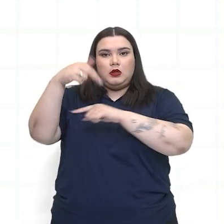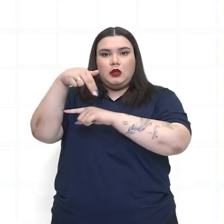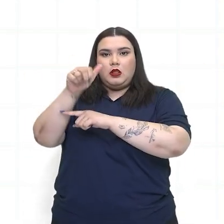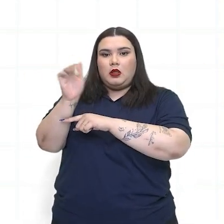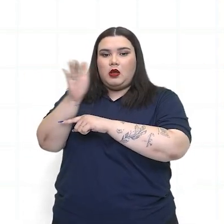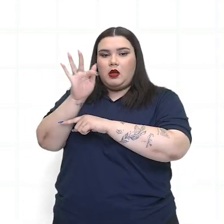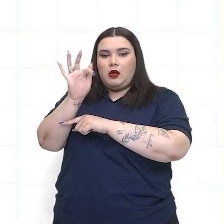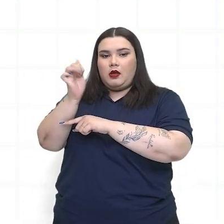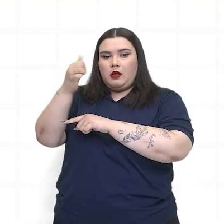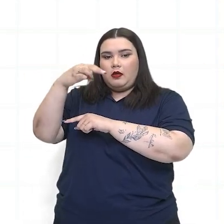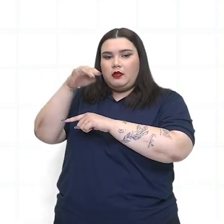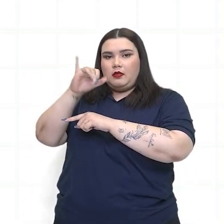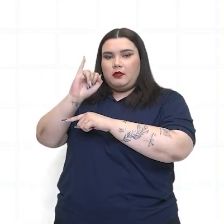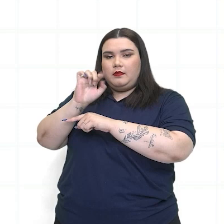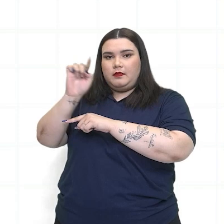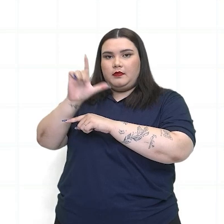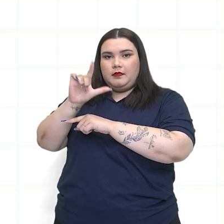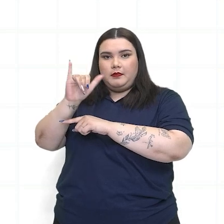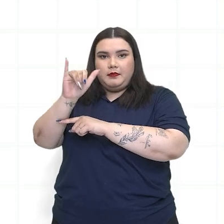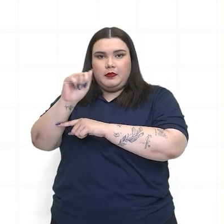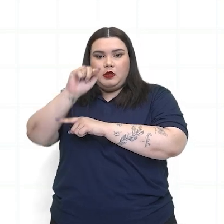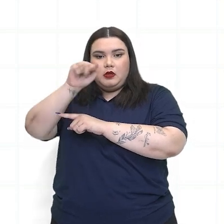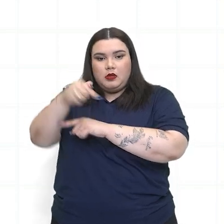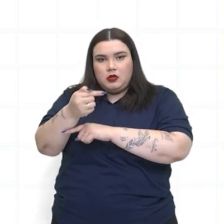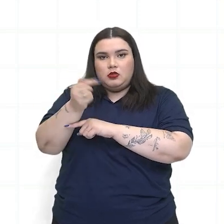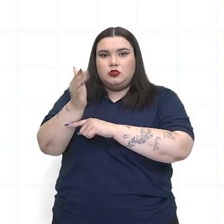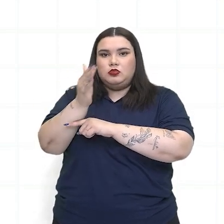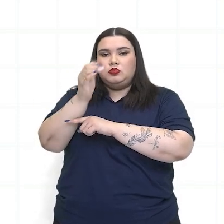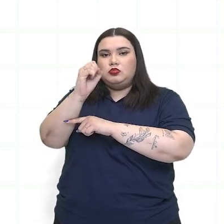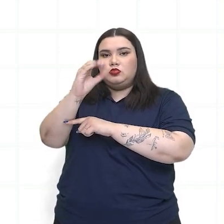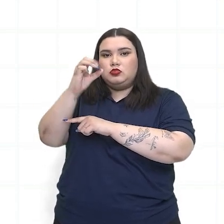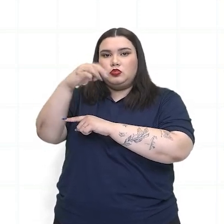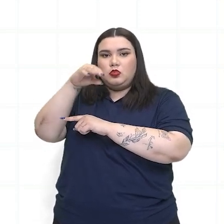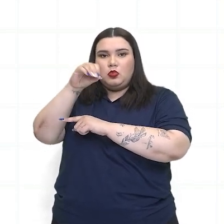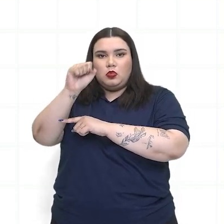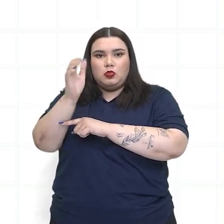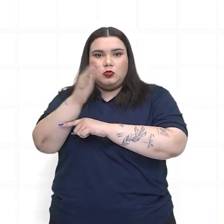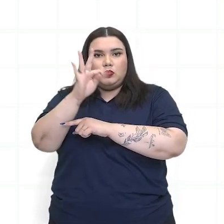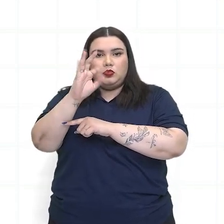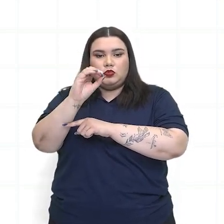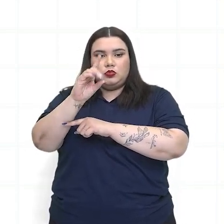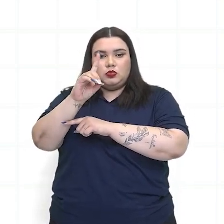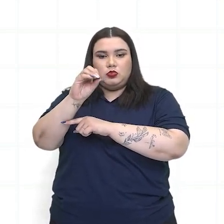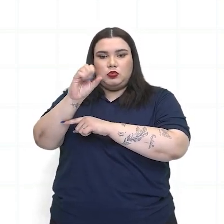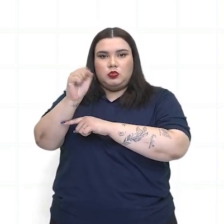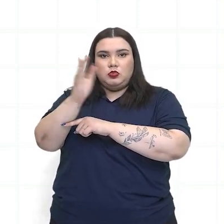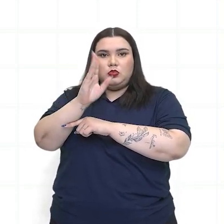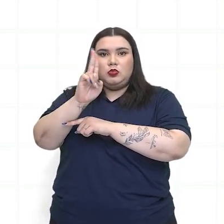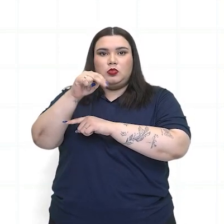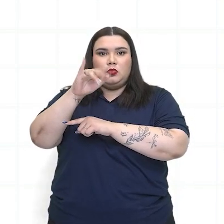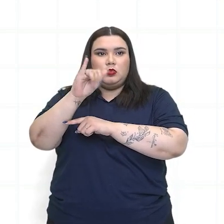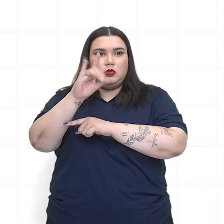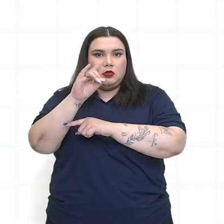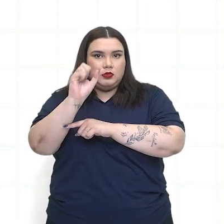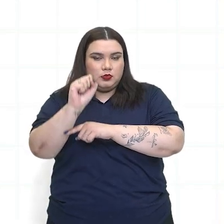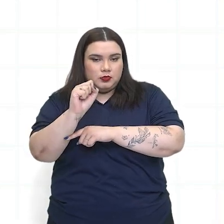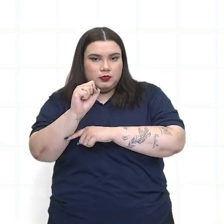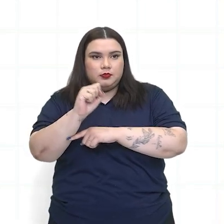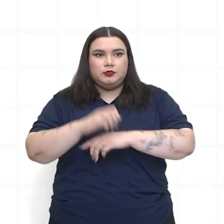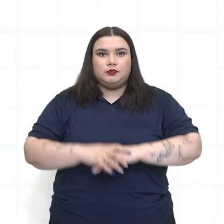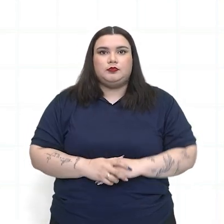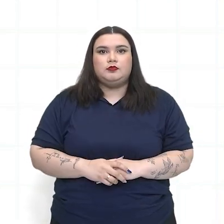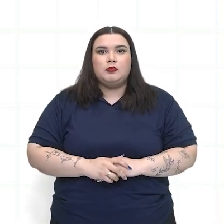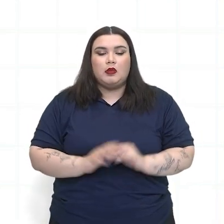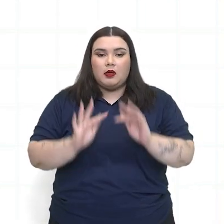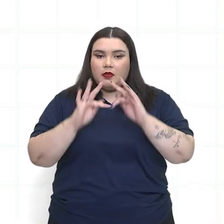somos todos unidos. Veja, aqui eu tenho um adjunto adverbial. Na